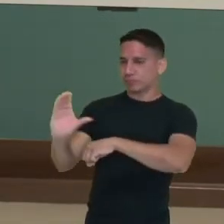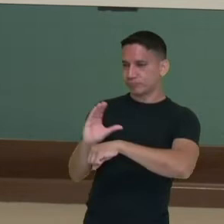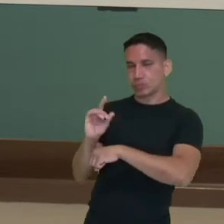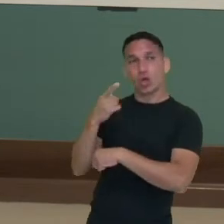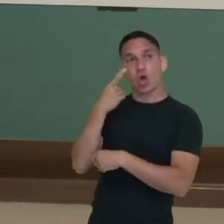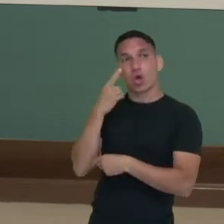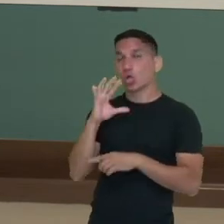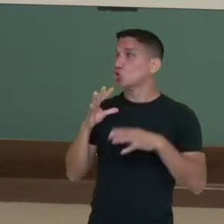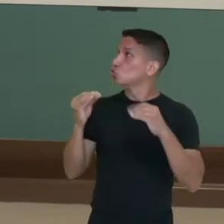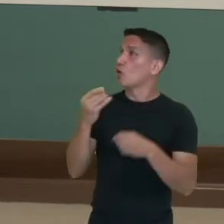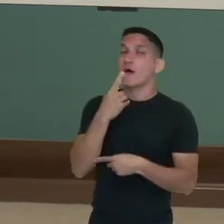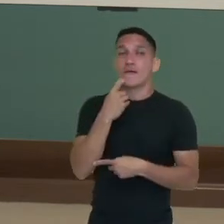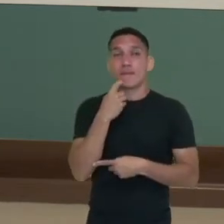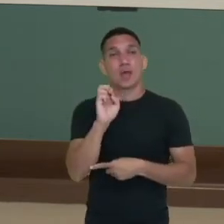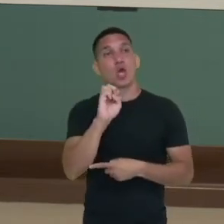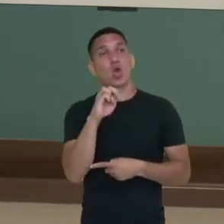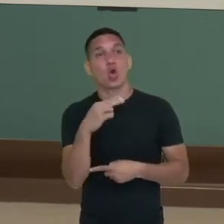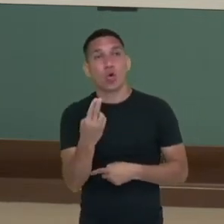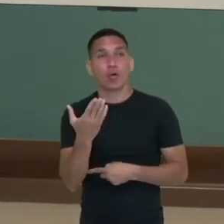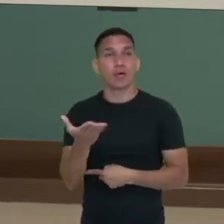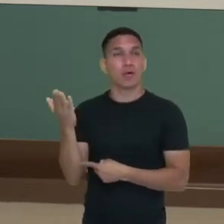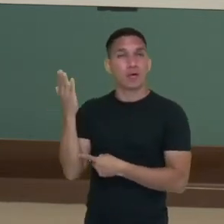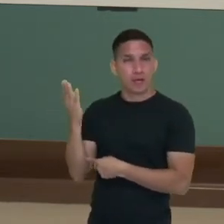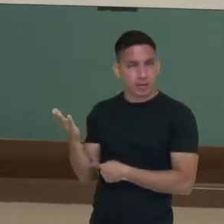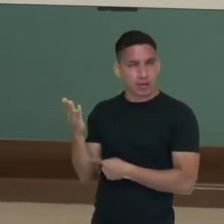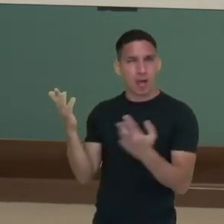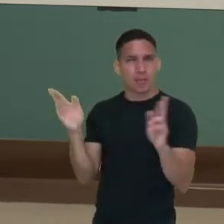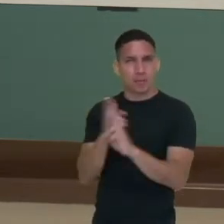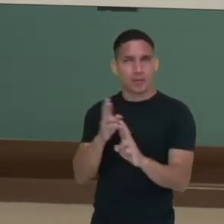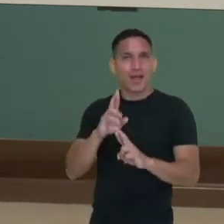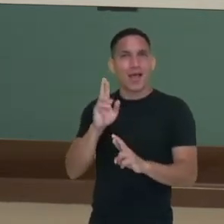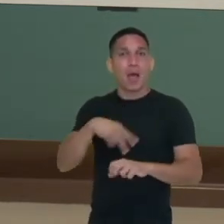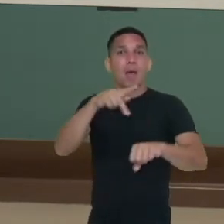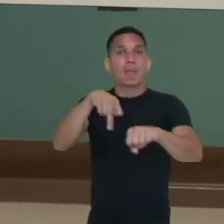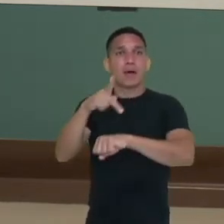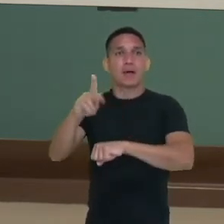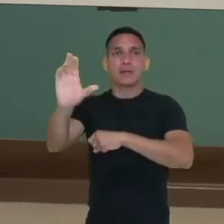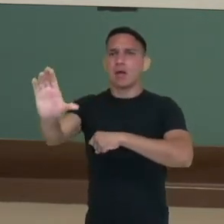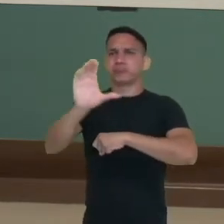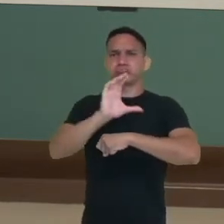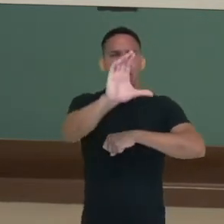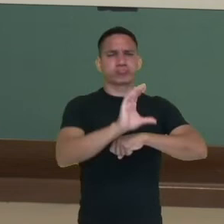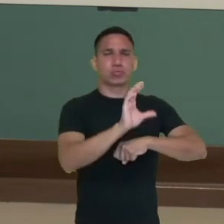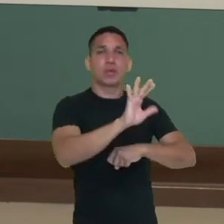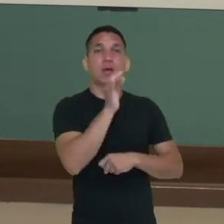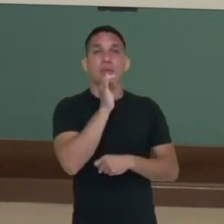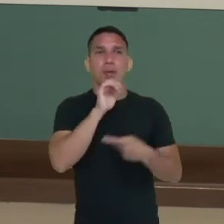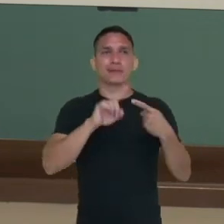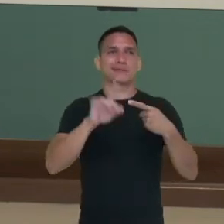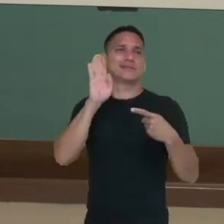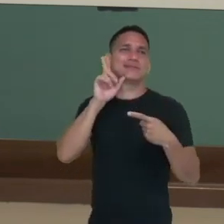tem em vermelho ou cor pink são os países que recebem mais investimentos, como os Estados Unidos, por